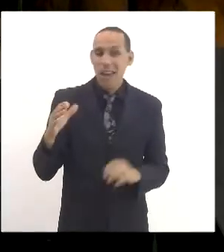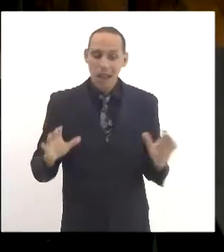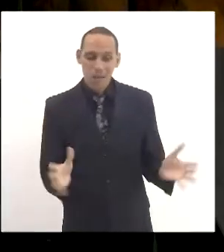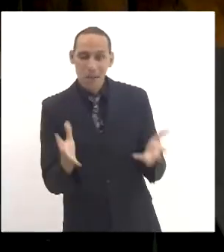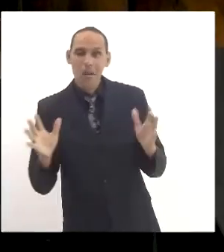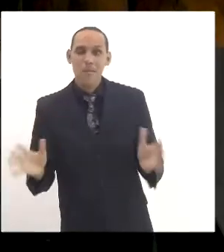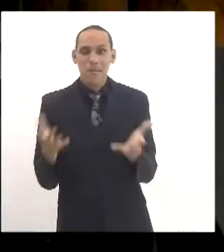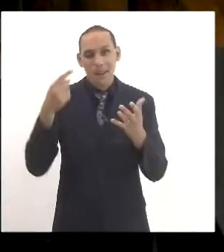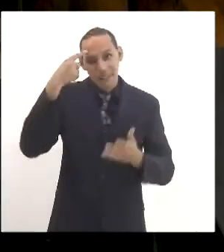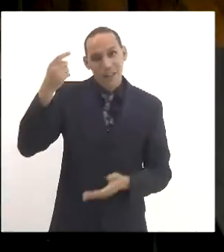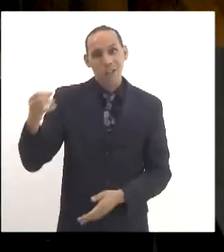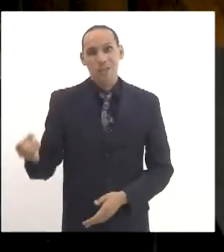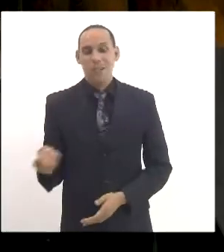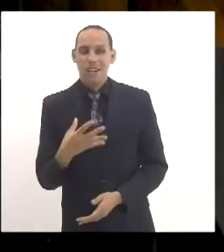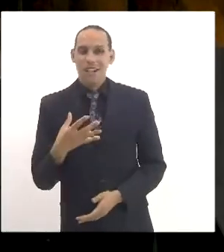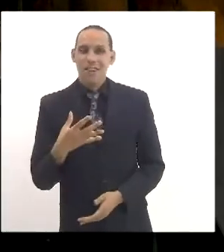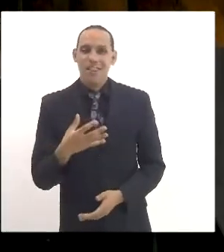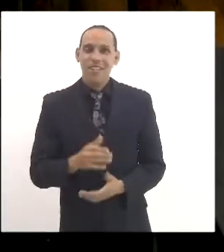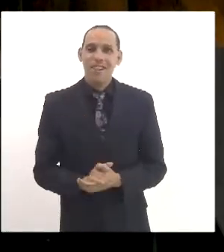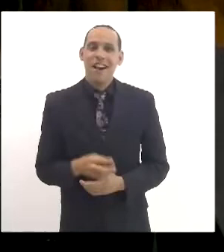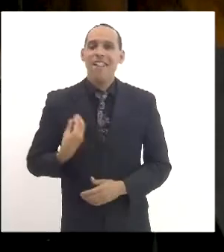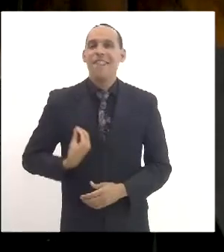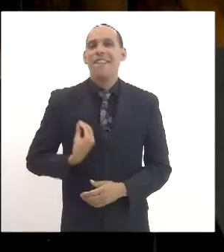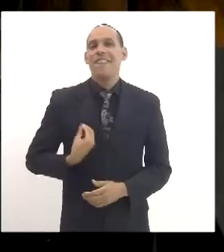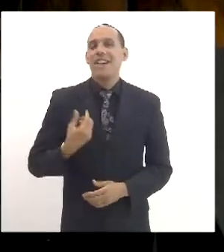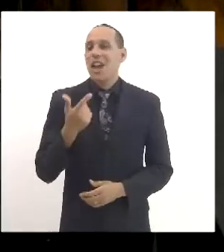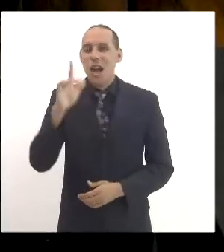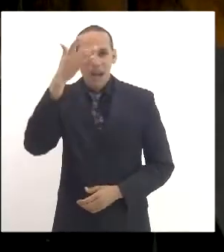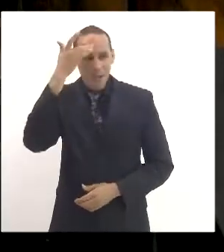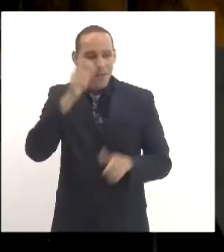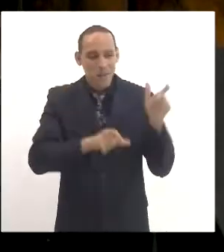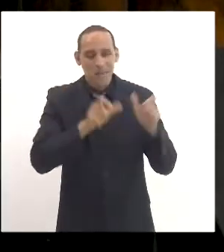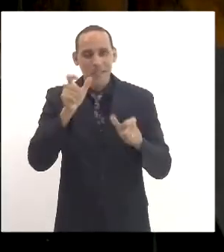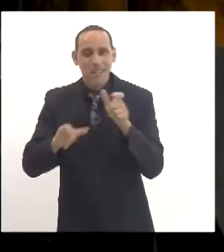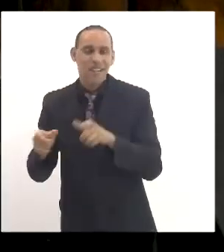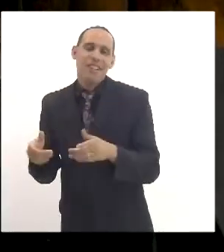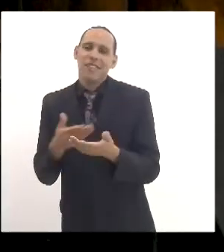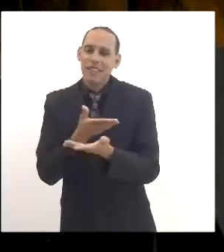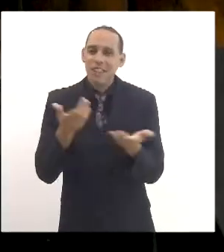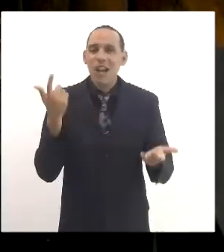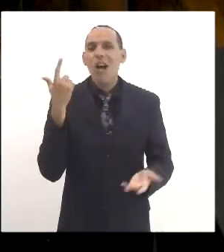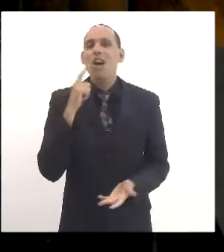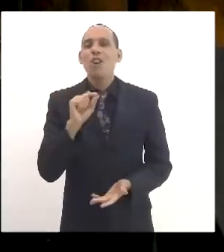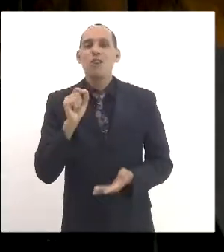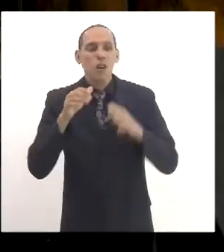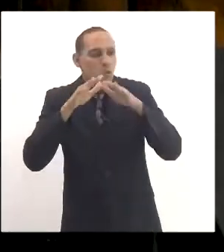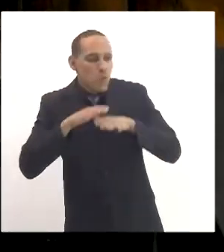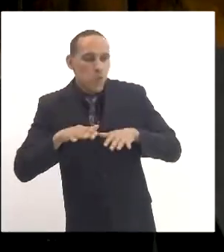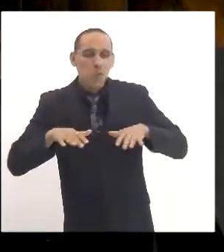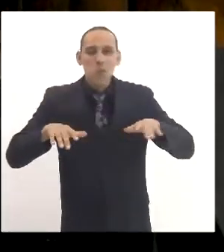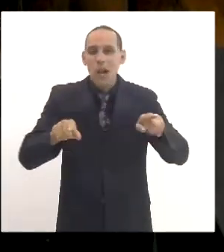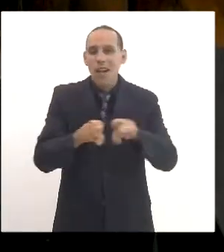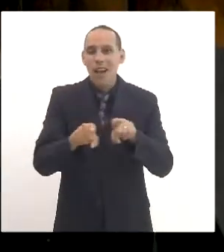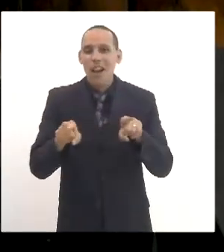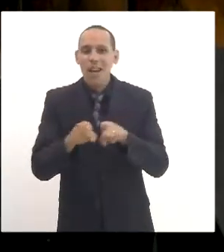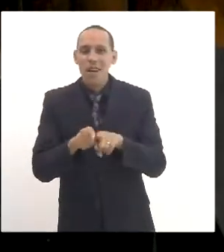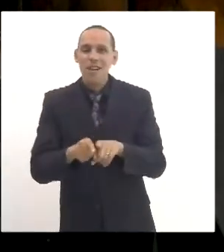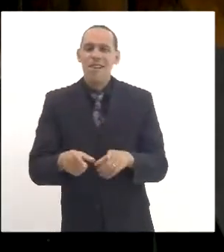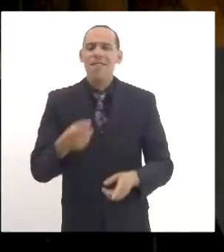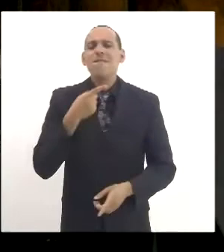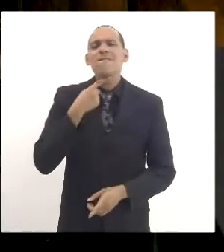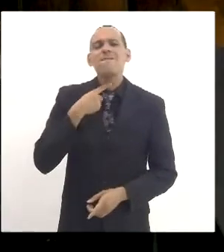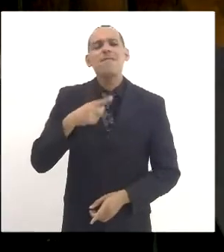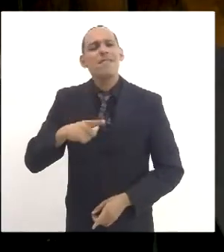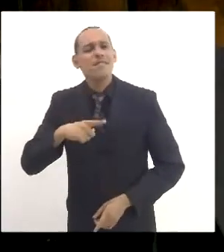novas ideias que melhorarão a vida de outras pessoas e assim garantam que todos os outros são também ambiciosos